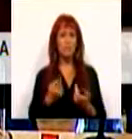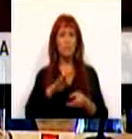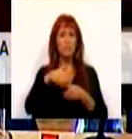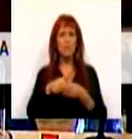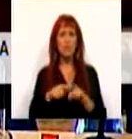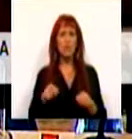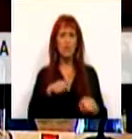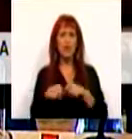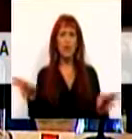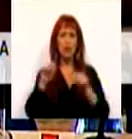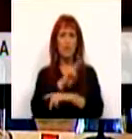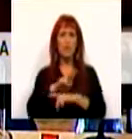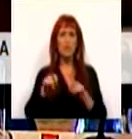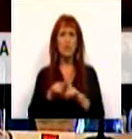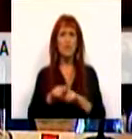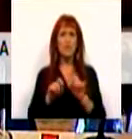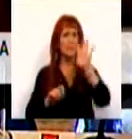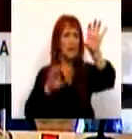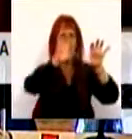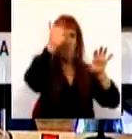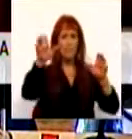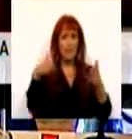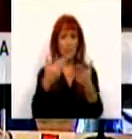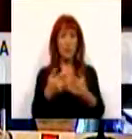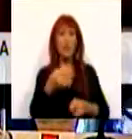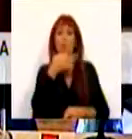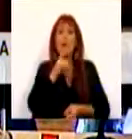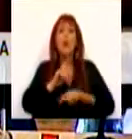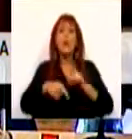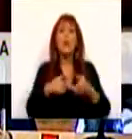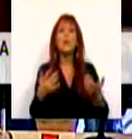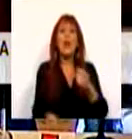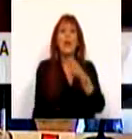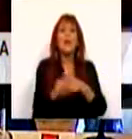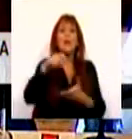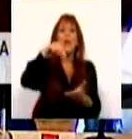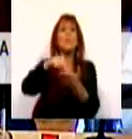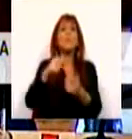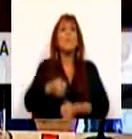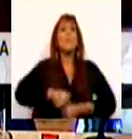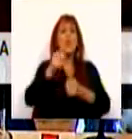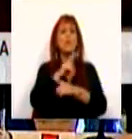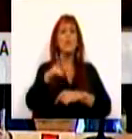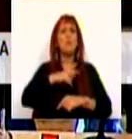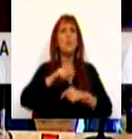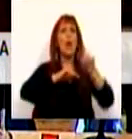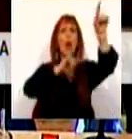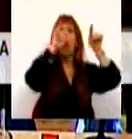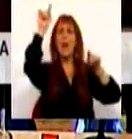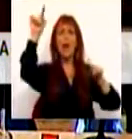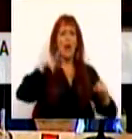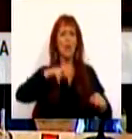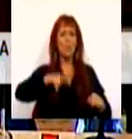nova política museológica de desconcentração. Refirmo em concreto à criação de polos de museus nacionais em diversos pontos do